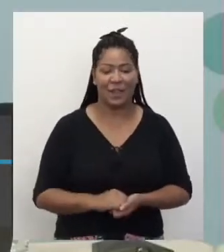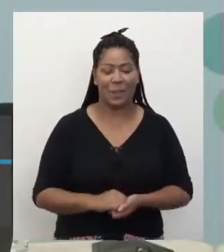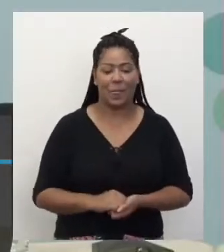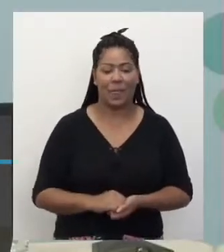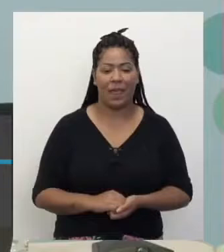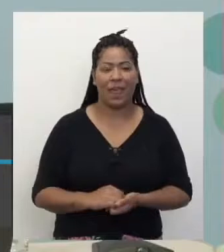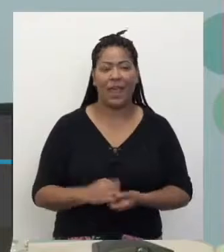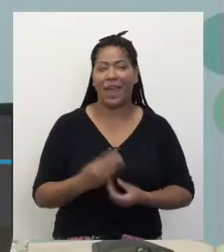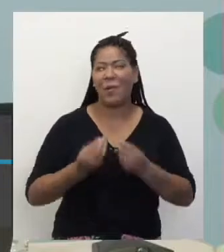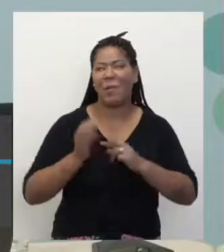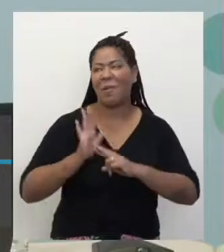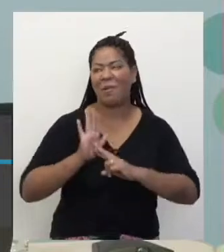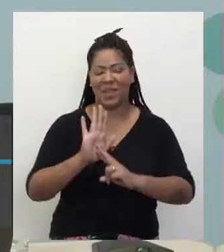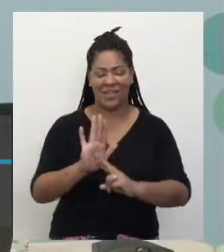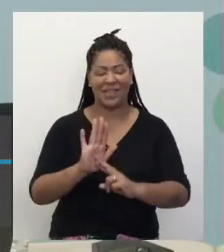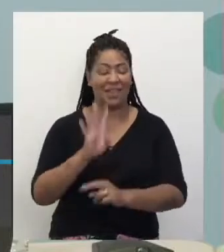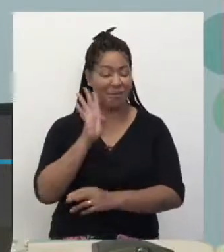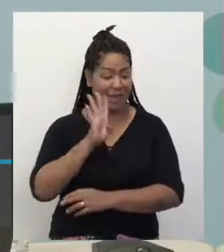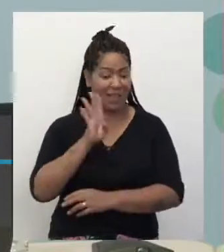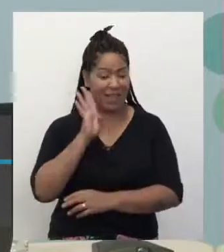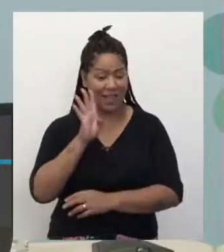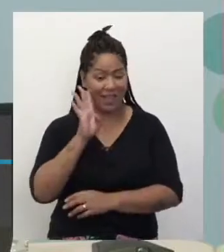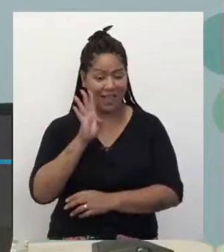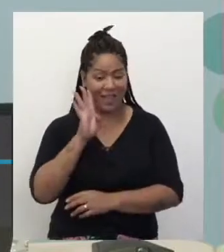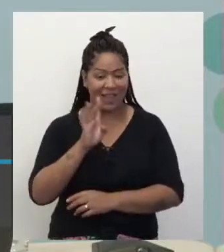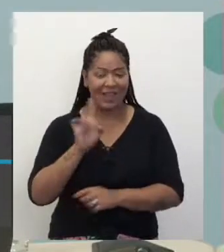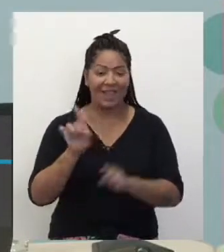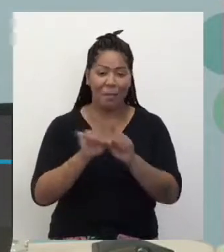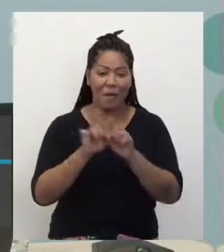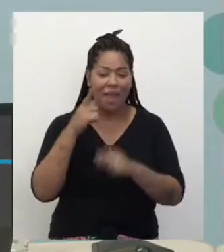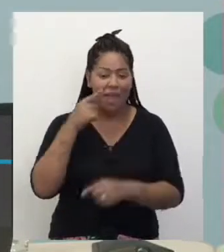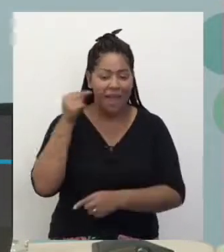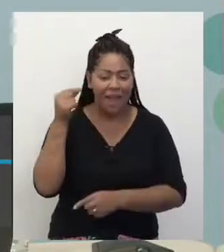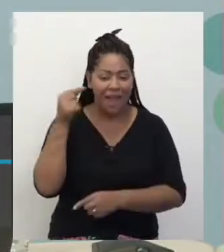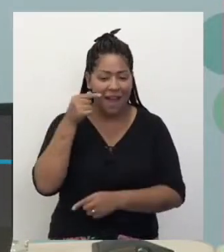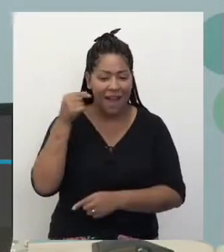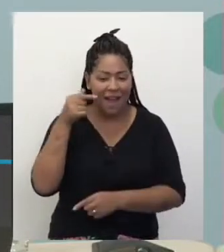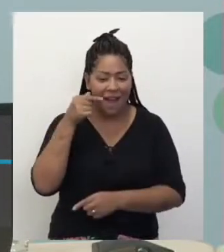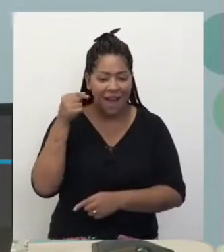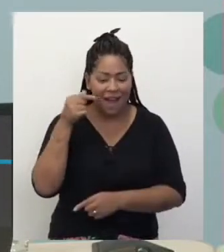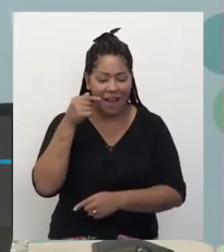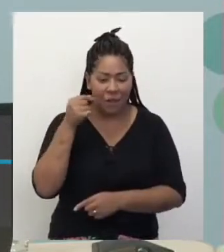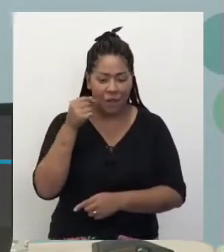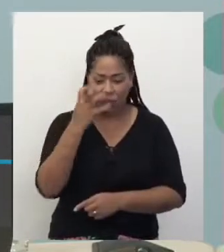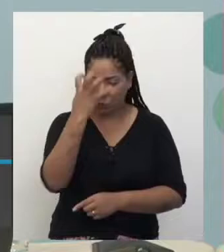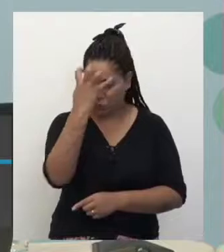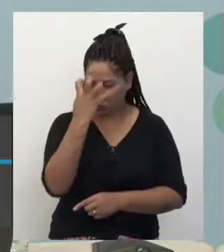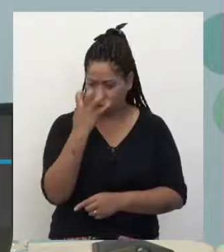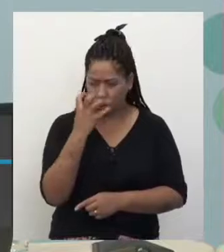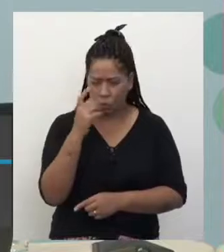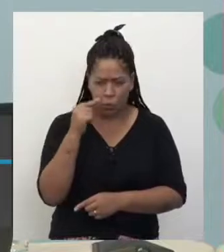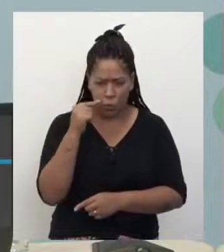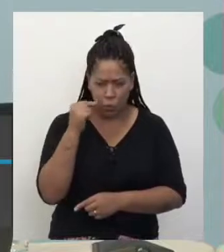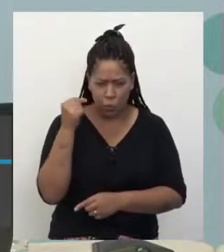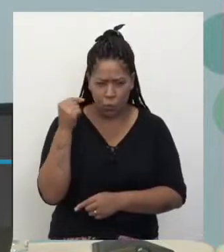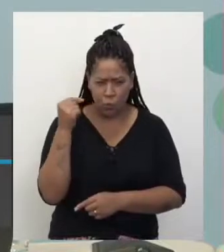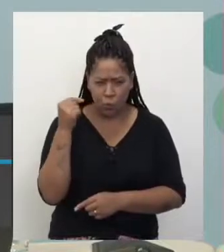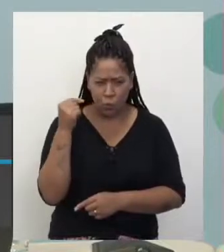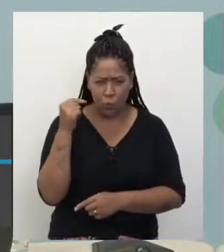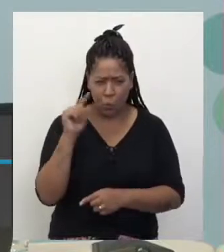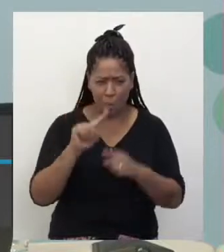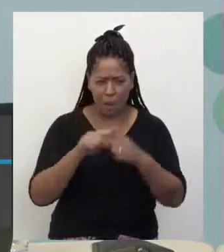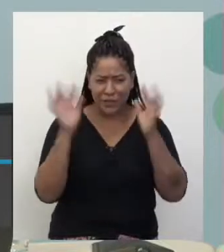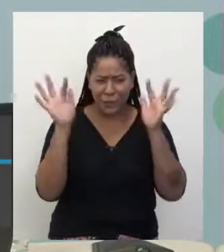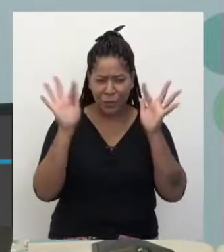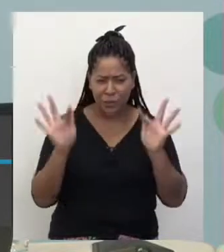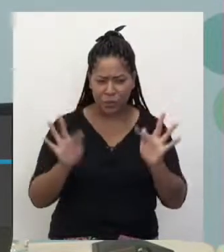representa, aquele. É muito, muito legal. E gatos, né? Eu adoro gatos. Tem um do gatinho brabo, assim, e ele fala, não, estou super feliz, estou